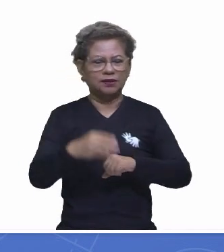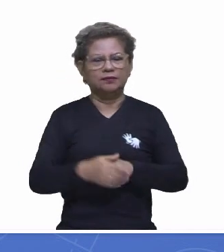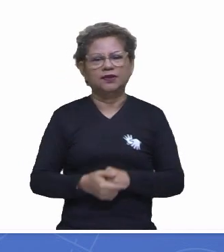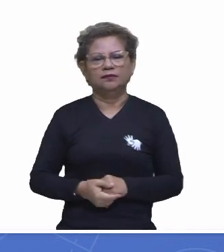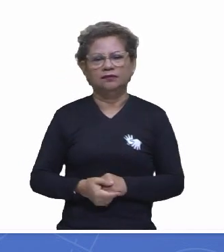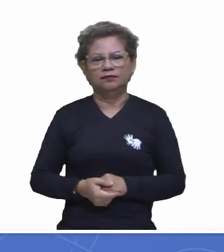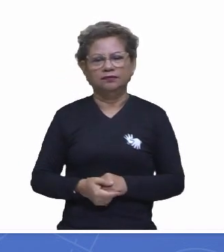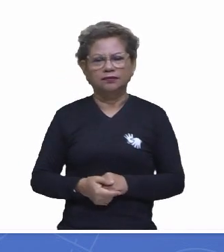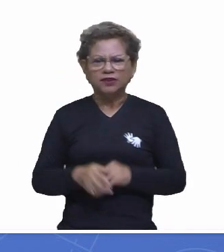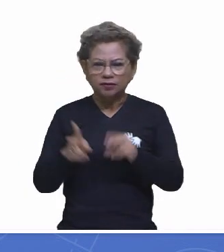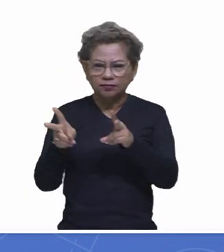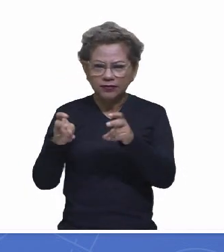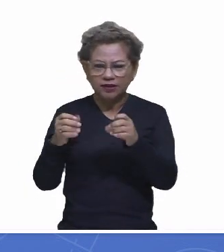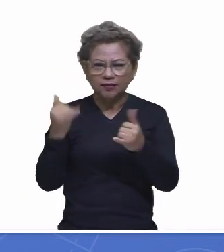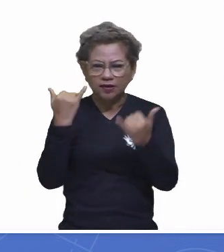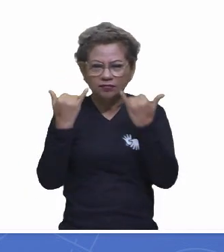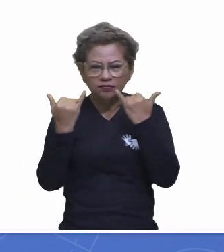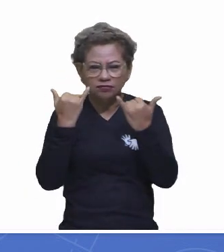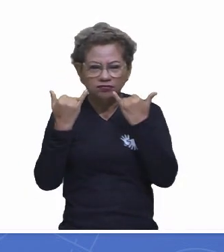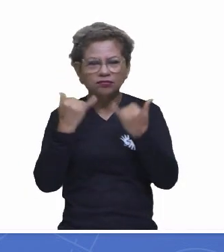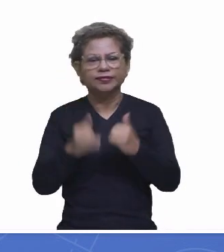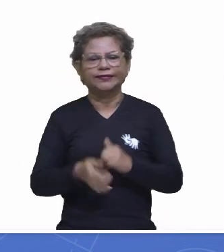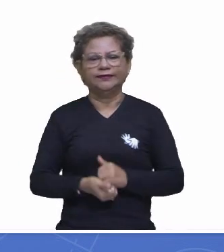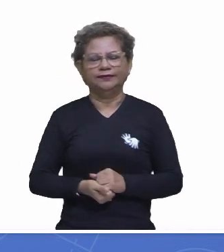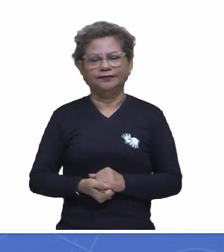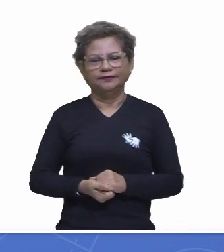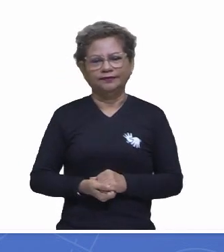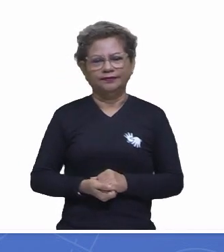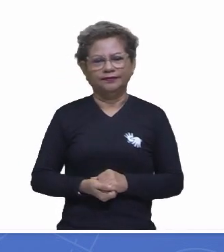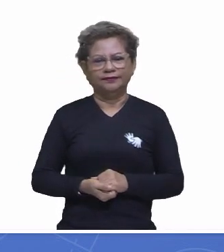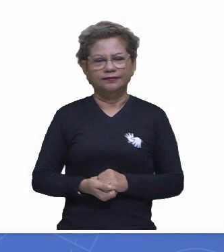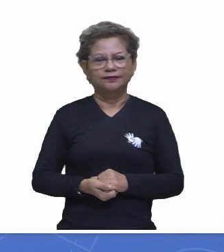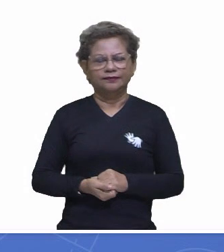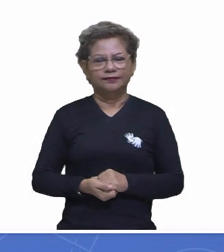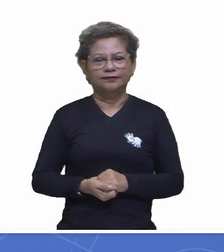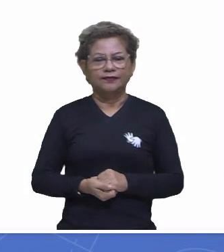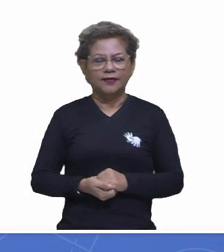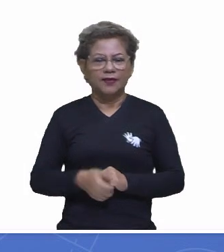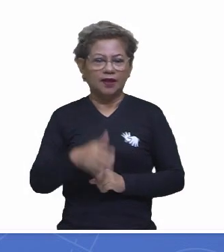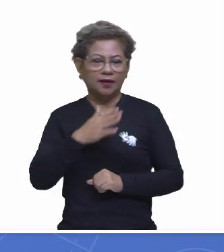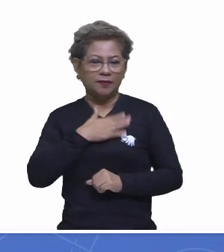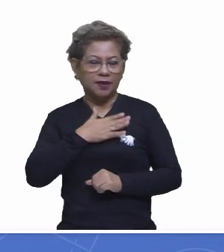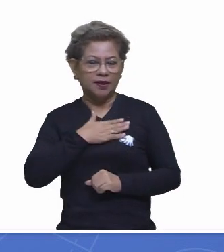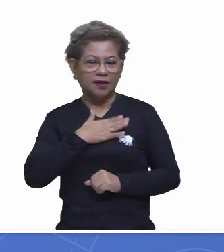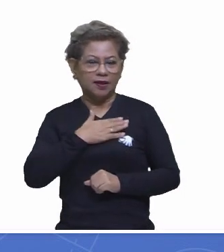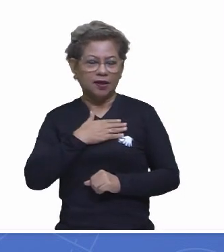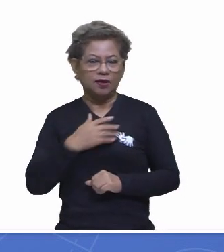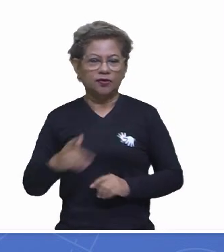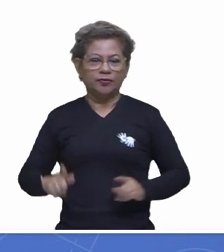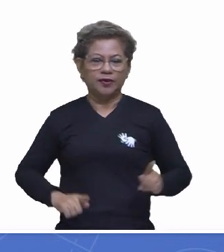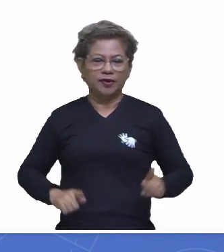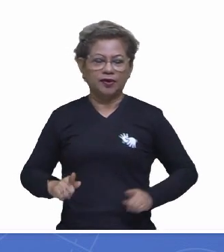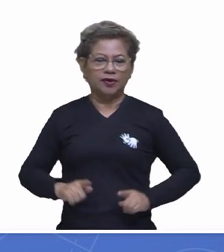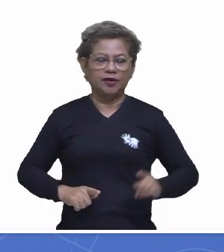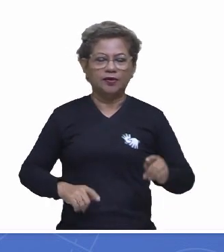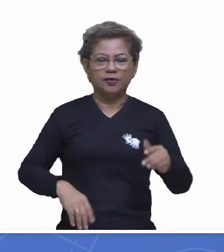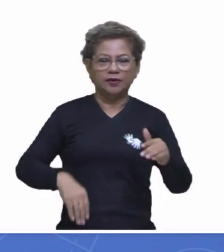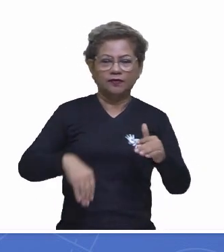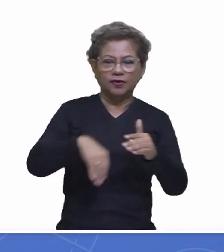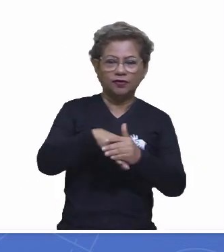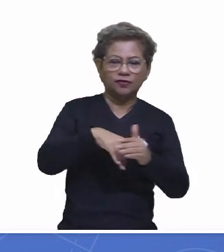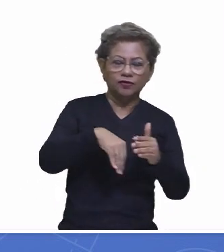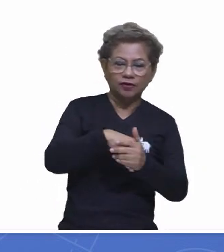my cousins were playing soccer yesterday. Meus primos estavam jogando futebol, né? Soccer, então,